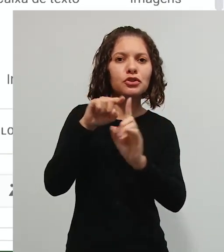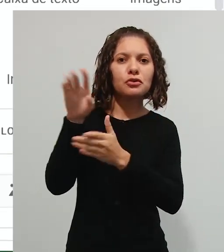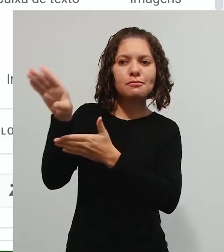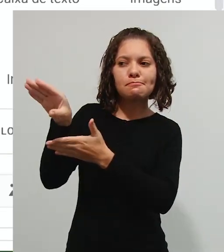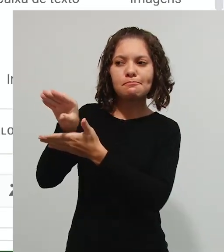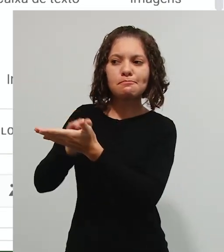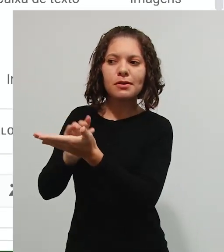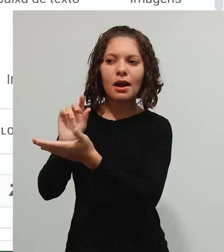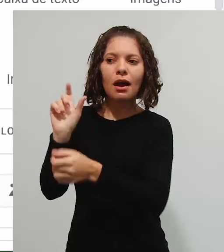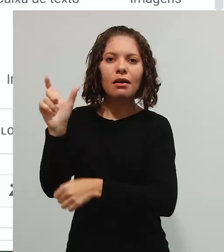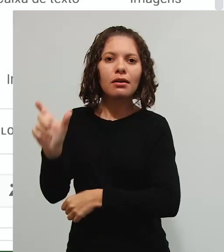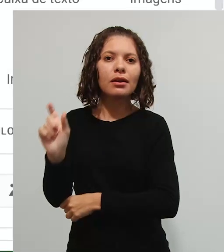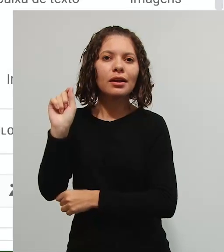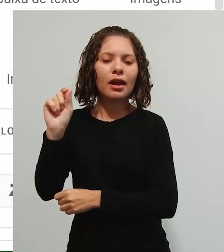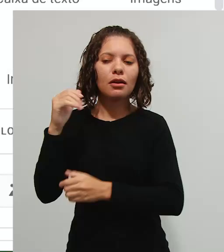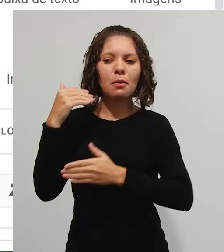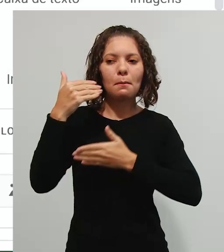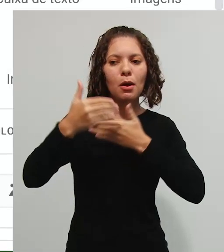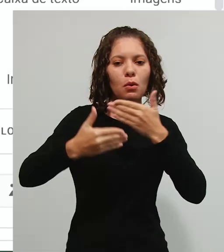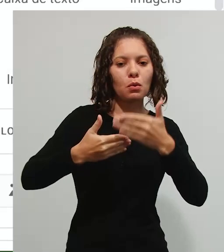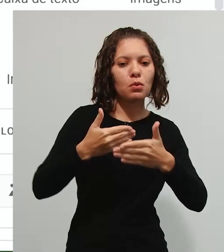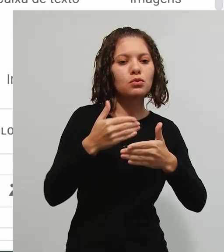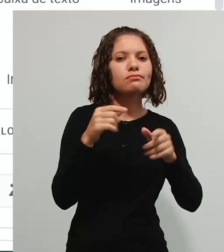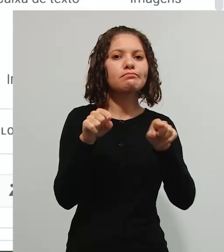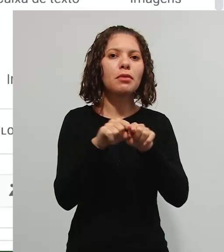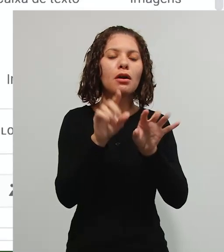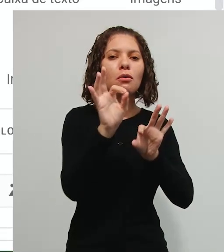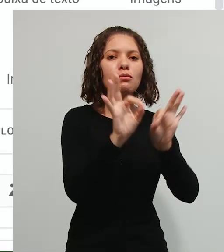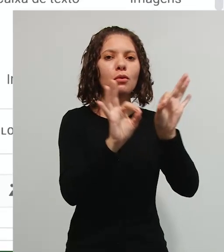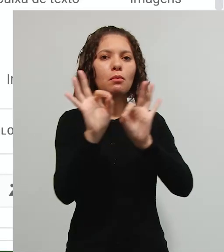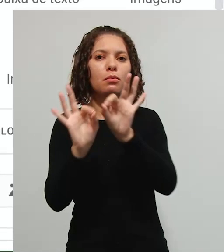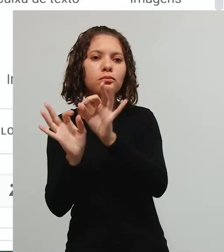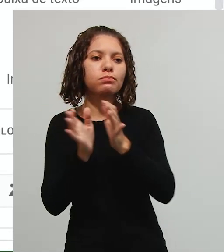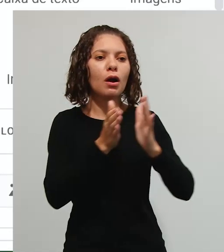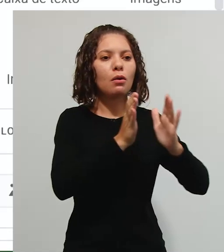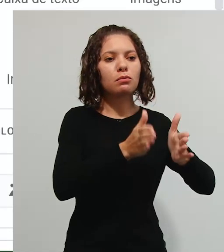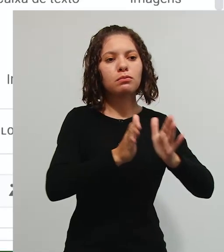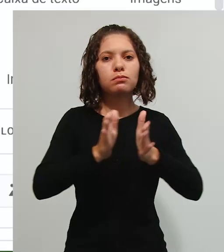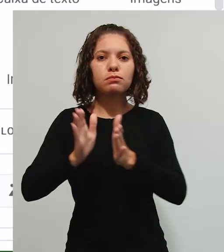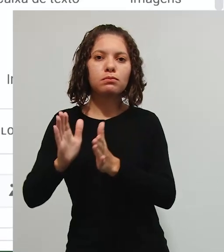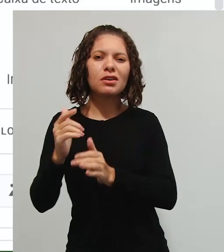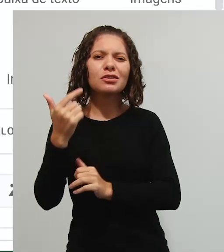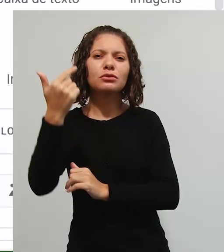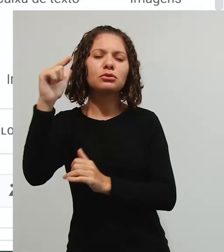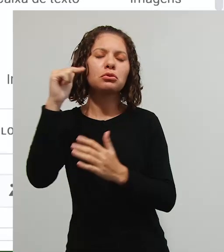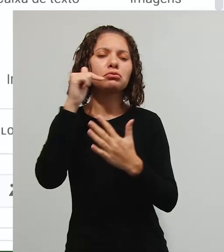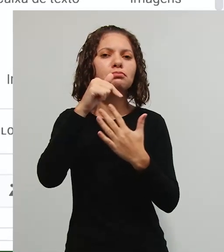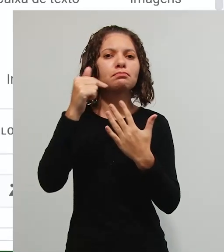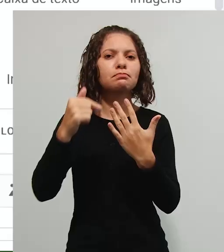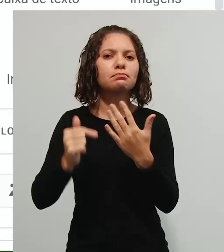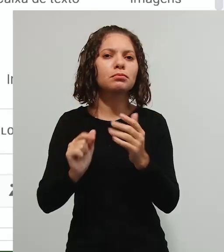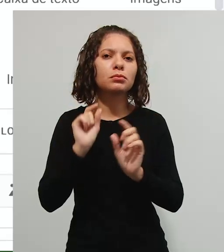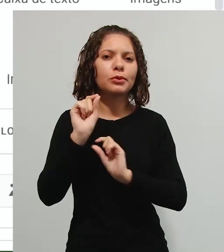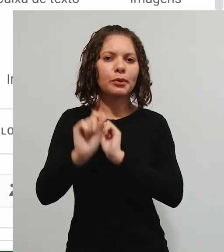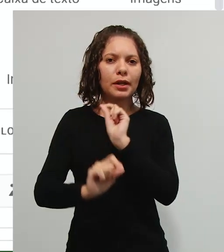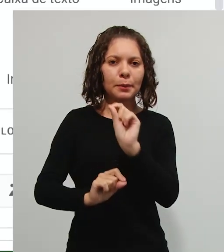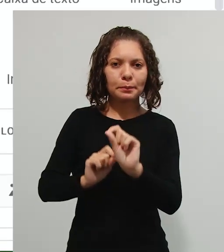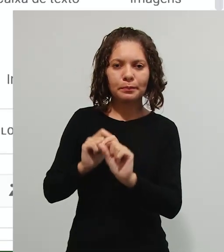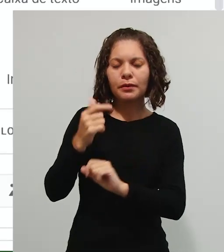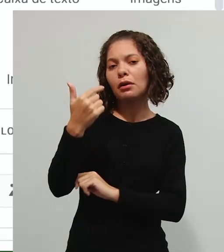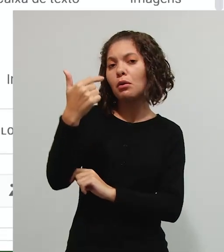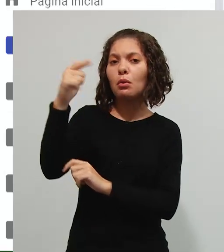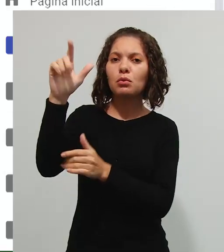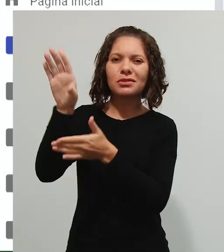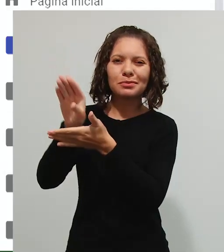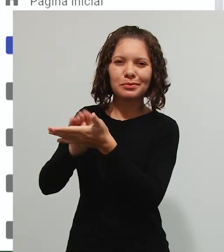a organização. Os outros elementos que nós usamos aqui, né, são outras inspirações. Professora, posso